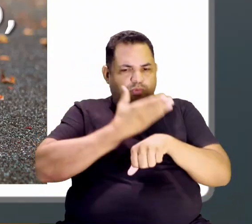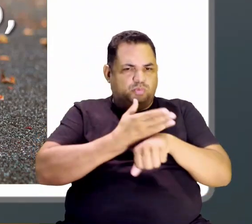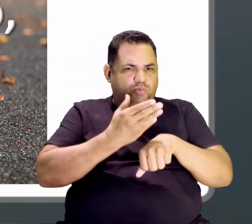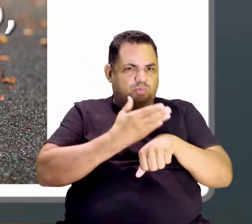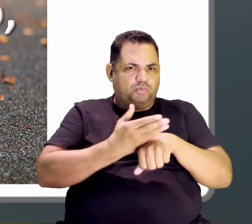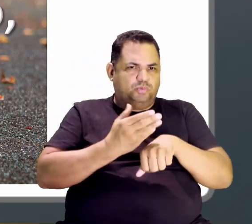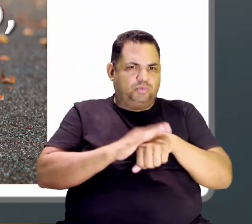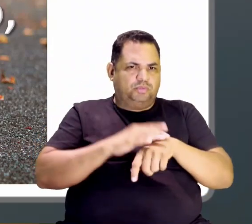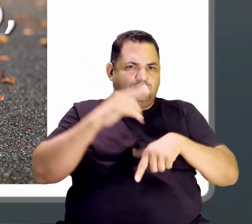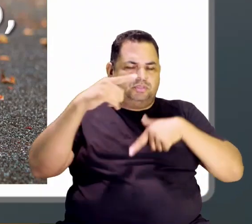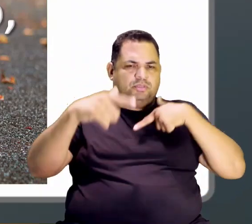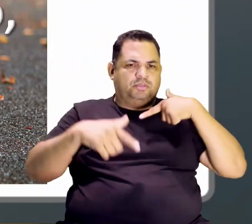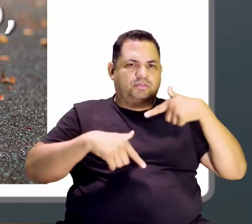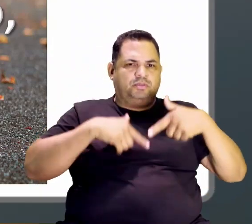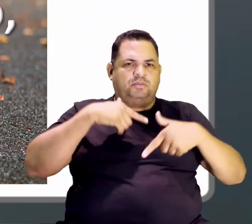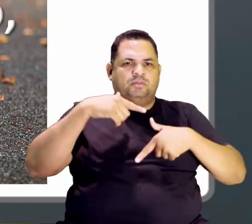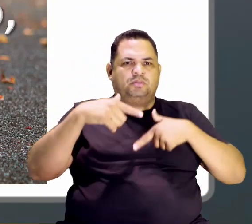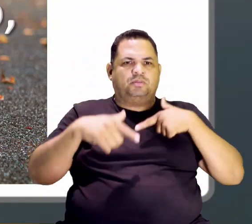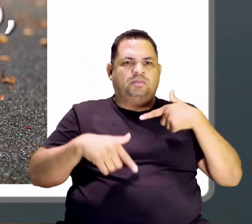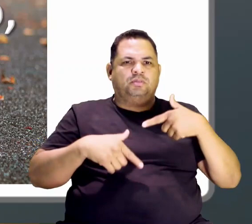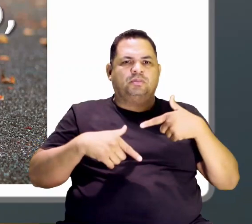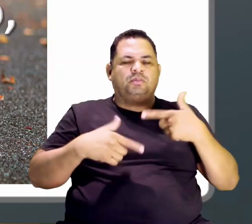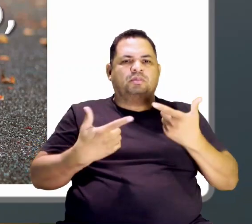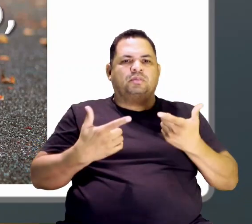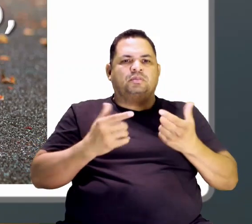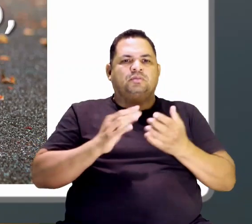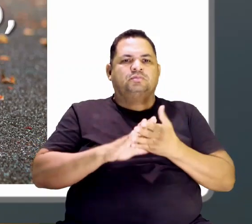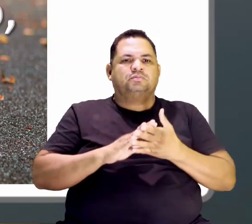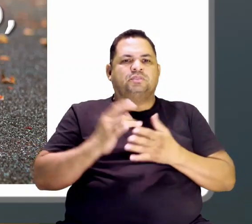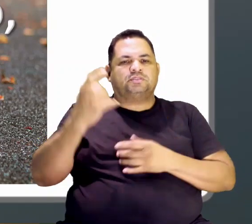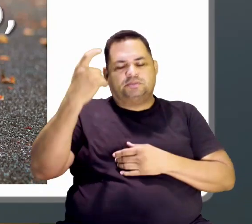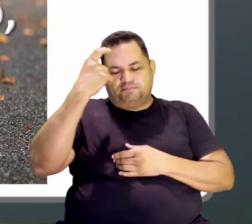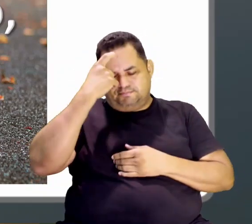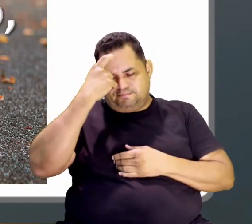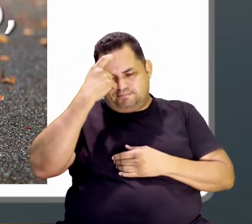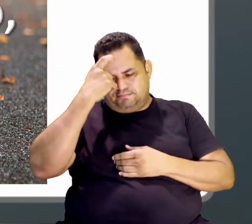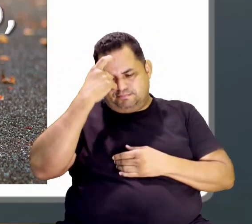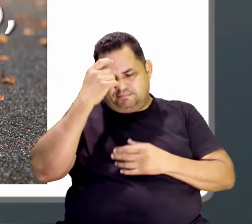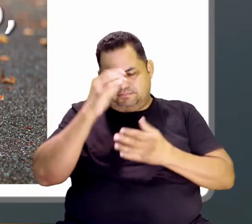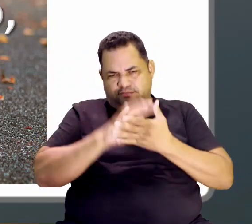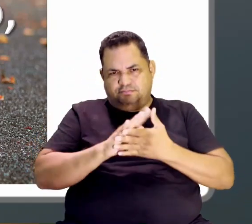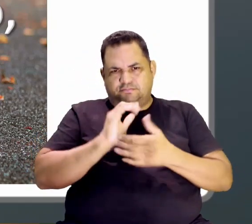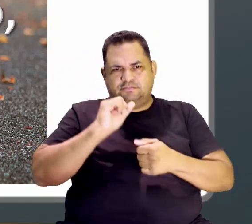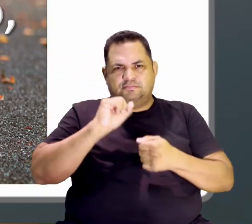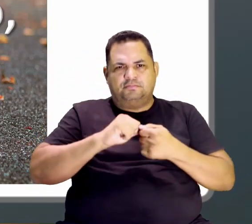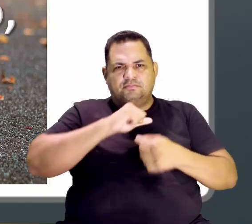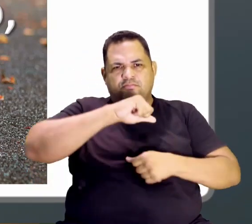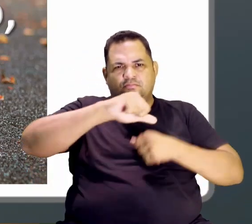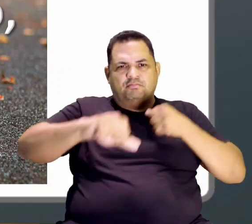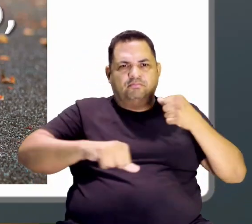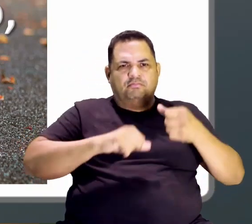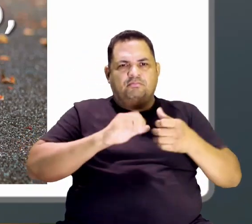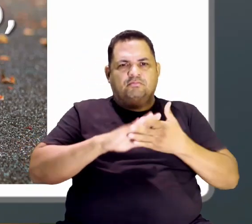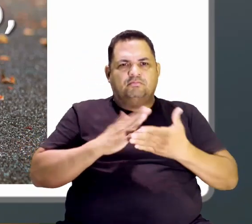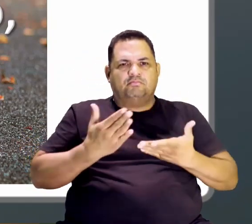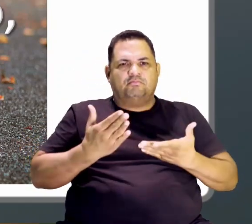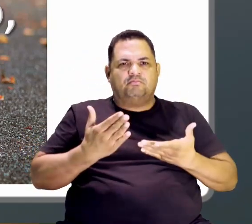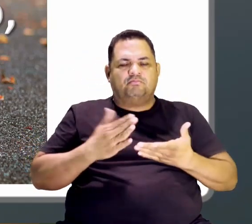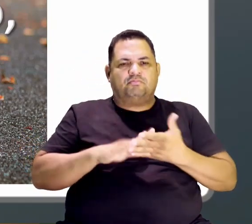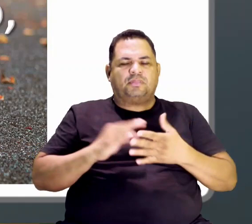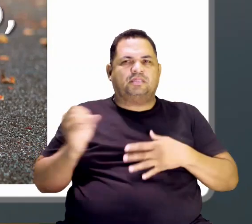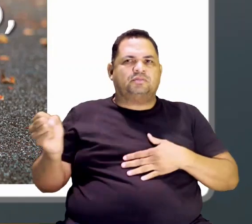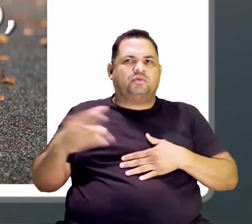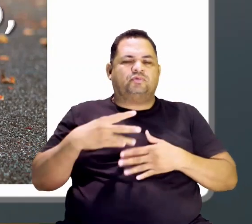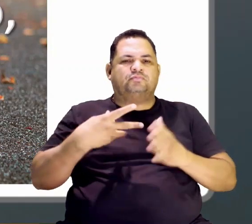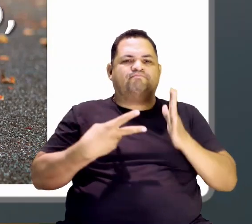ele trabalha em você essa consciência de fazer mudanças, aí tu dá um novo